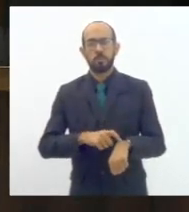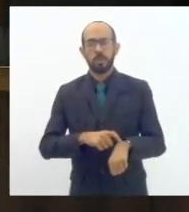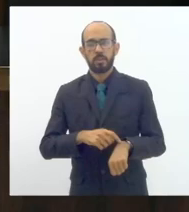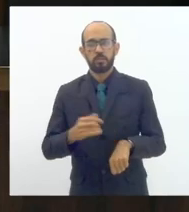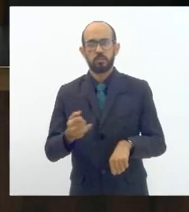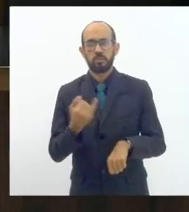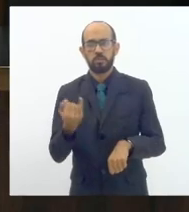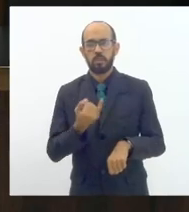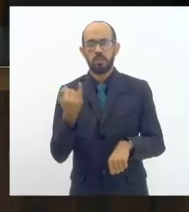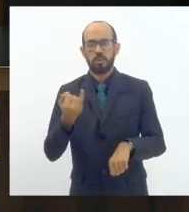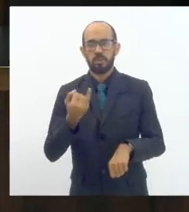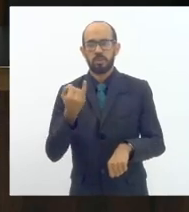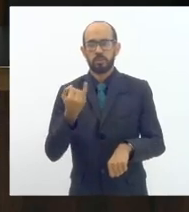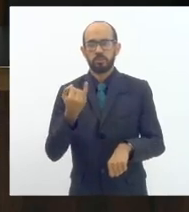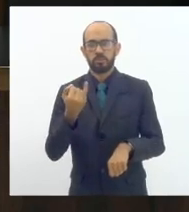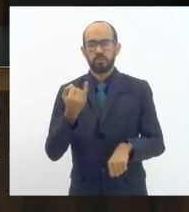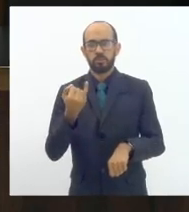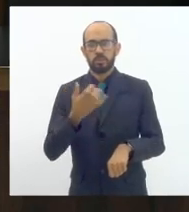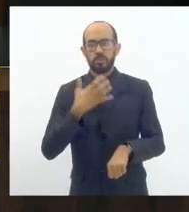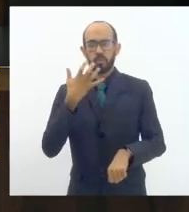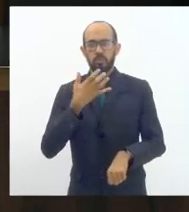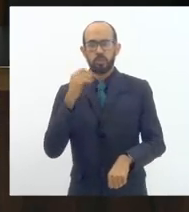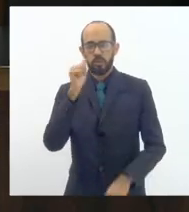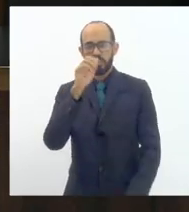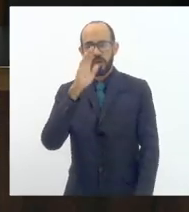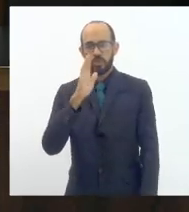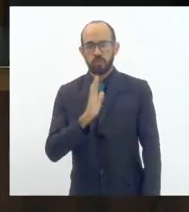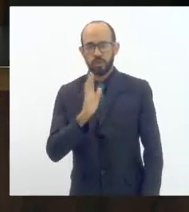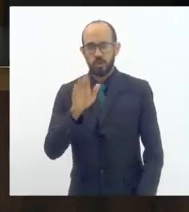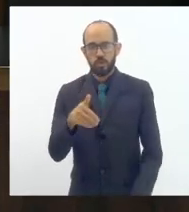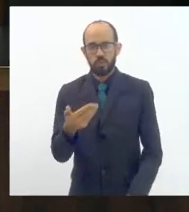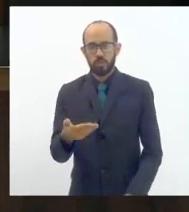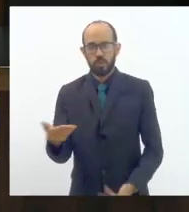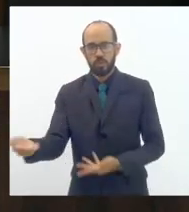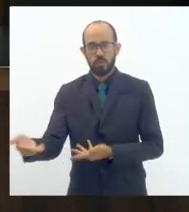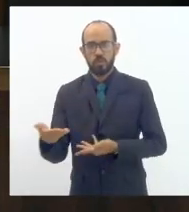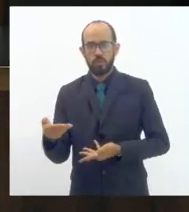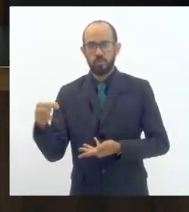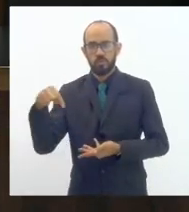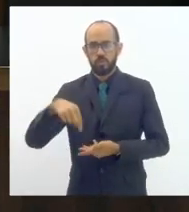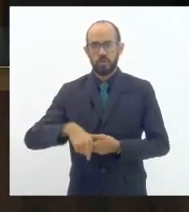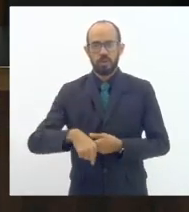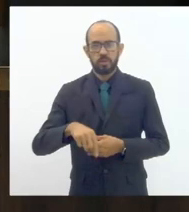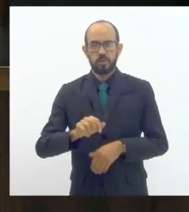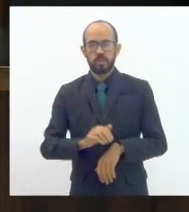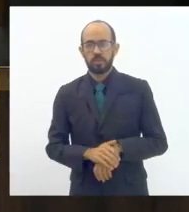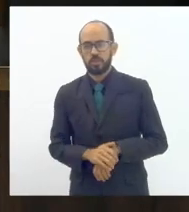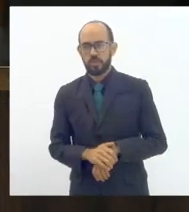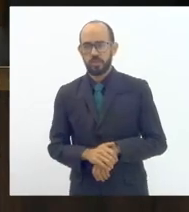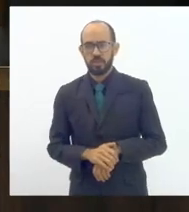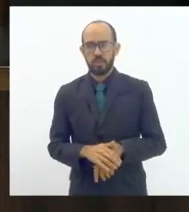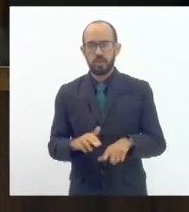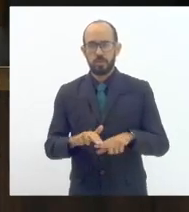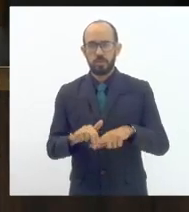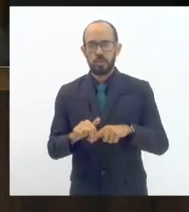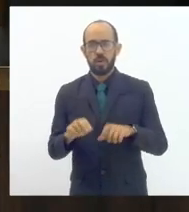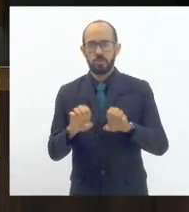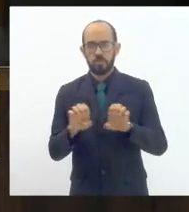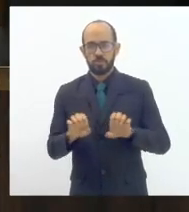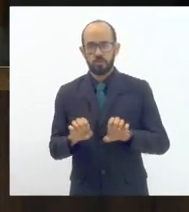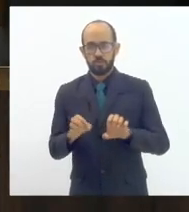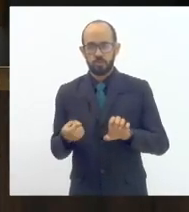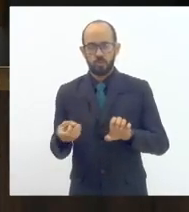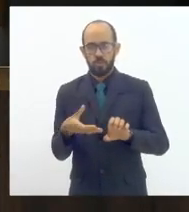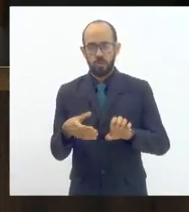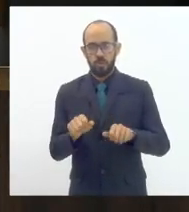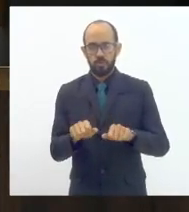importante do hino nacional. Então, chamarei aqui, e por devido à estrutura do nosso novo